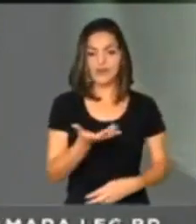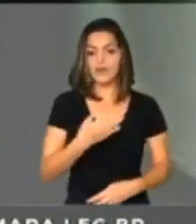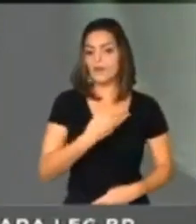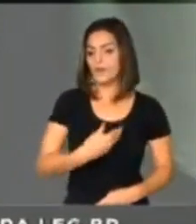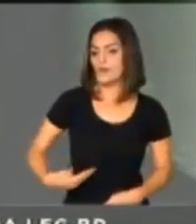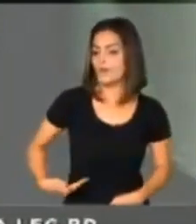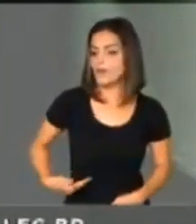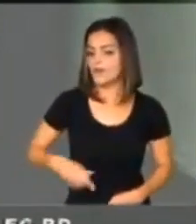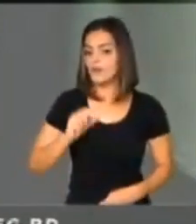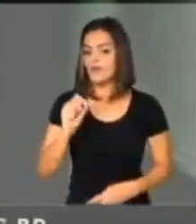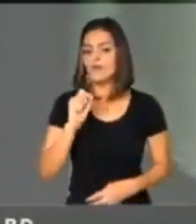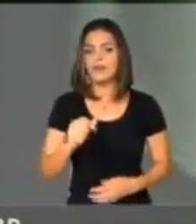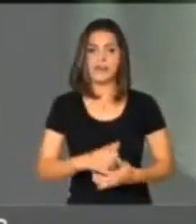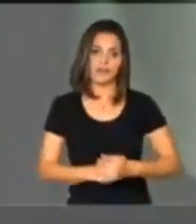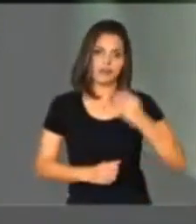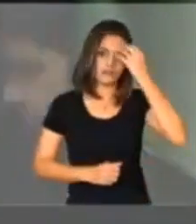governo